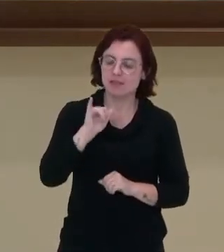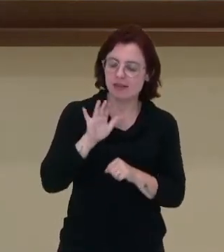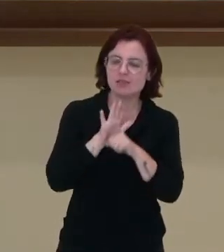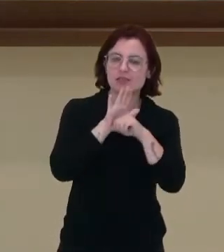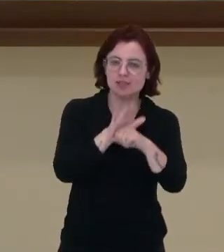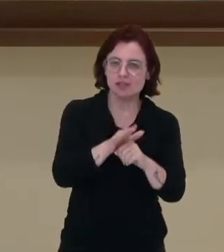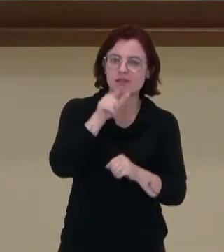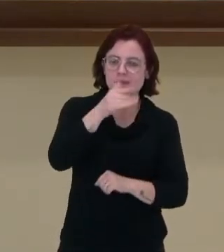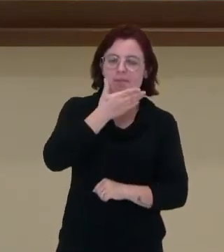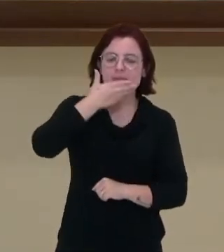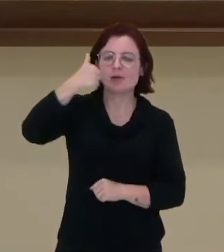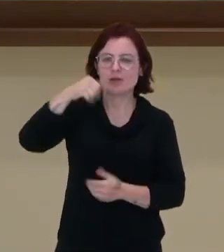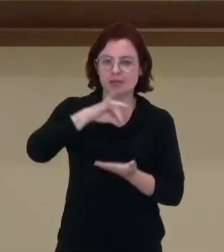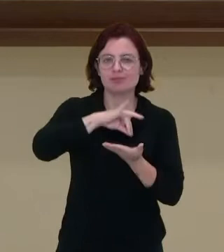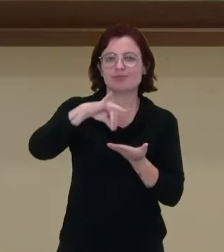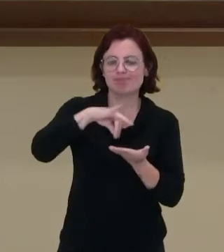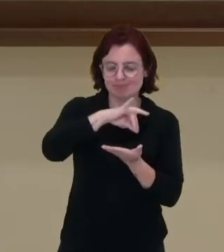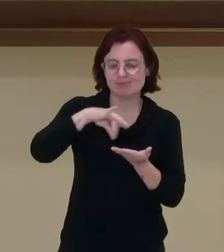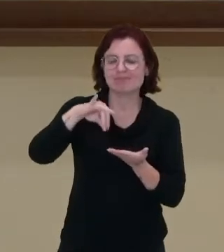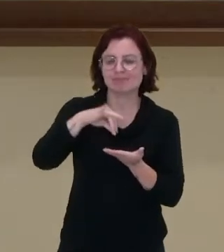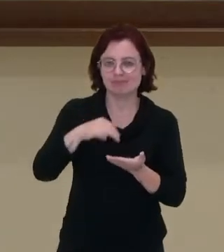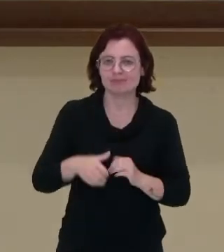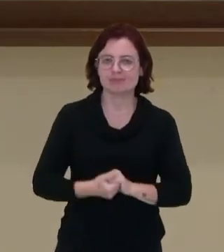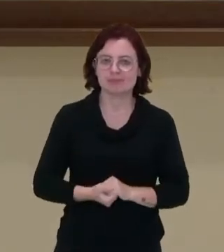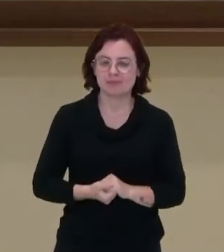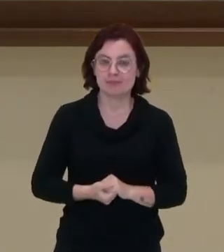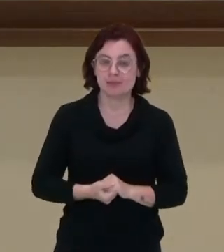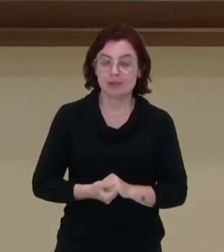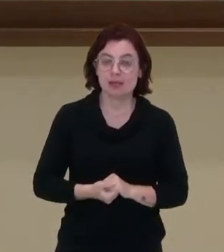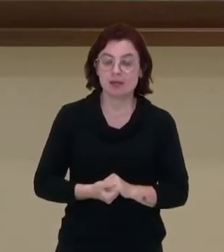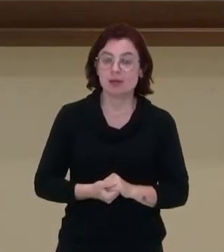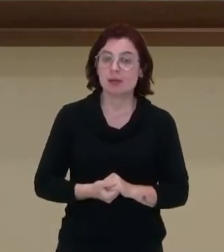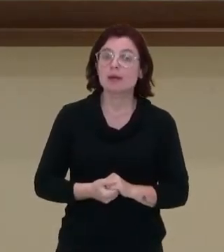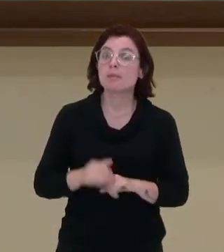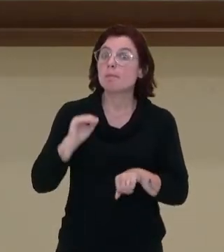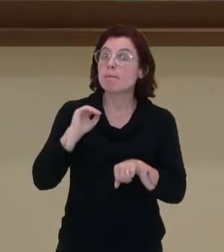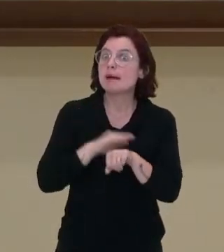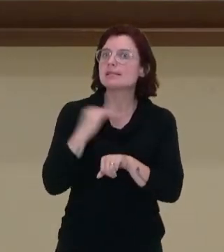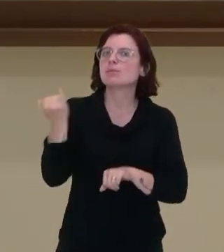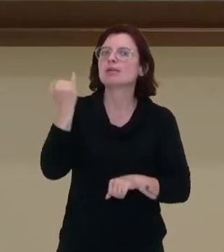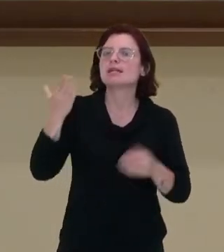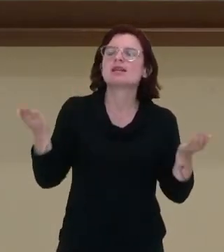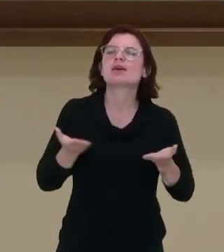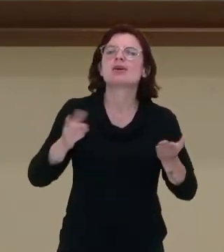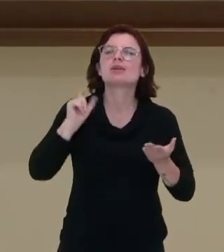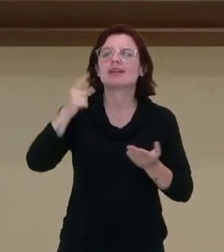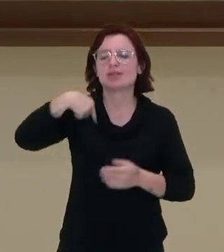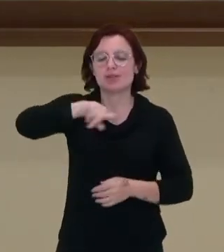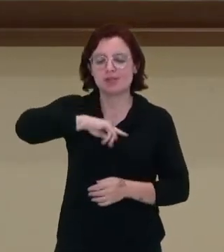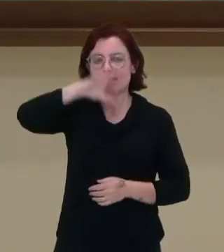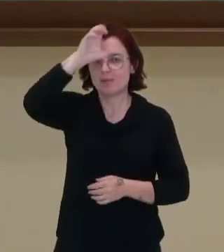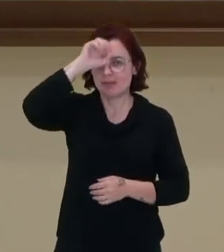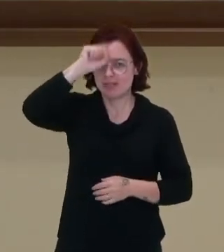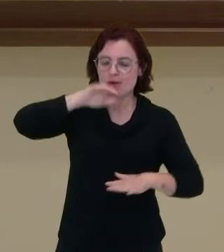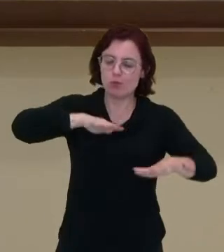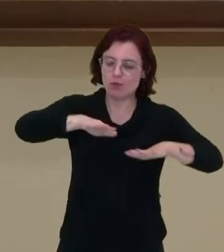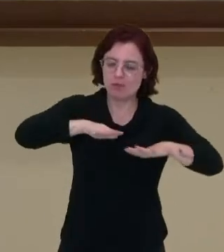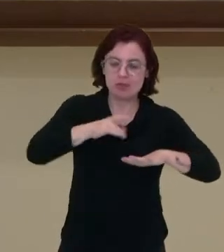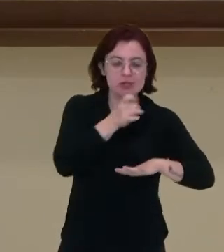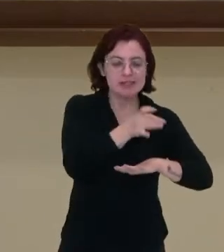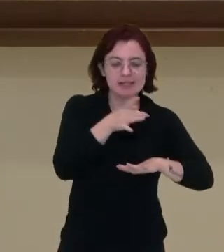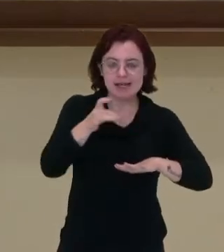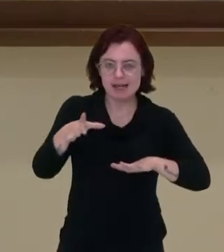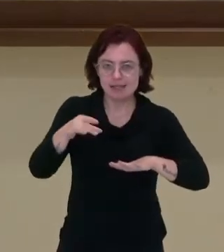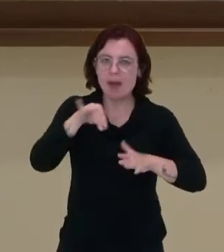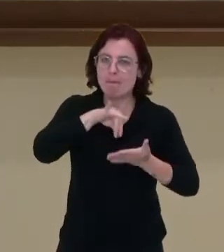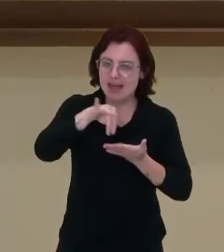ajudar a melhorar a qualidade do seu jogo, tá? O essencial agora é aprender primeiro o movimento de todas as